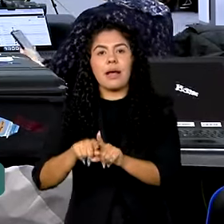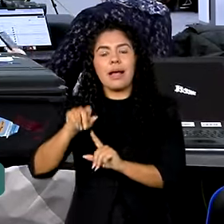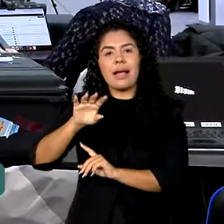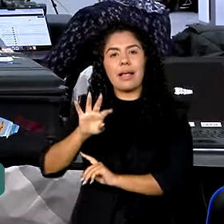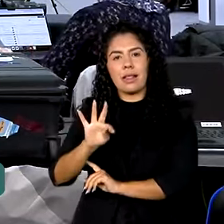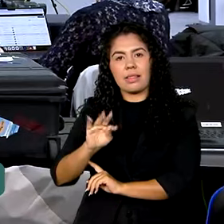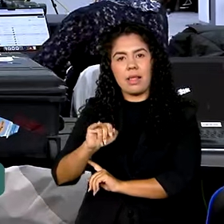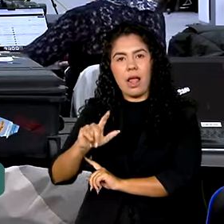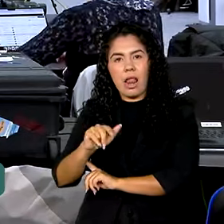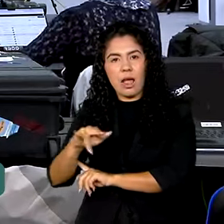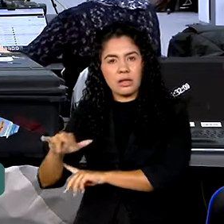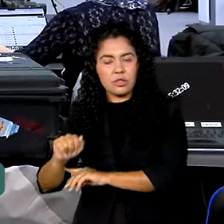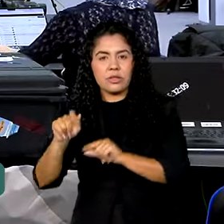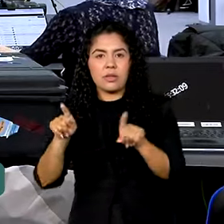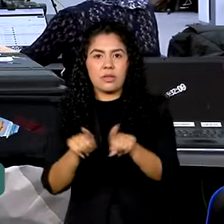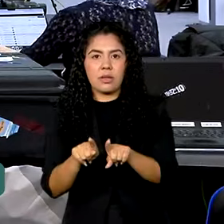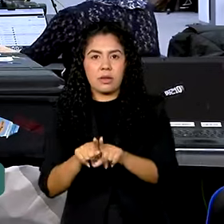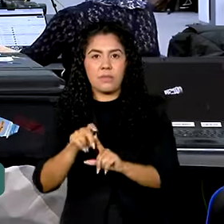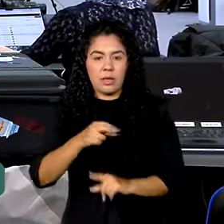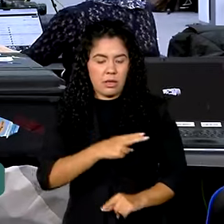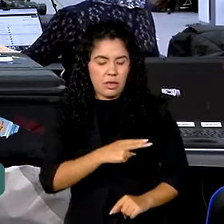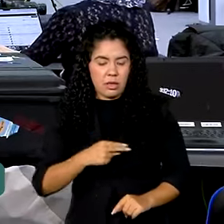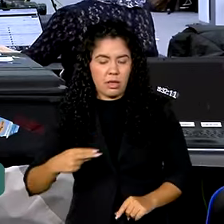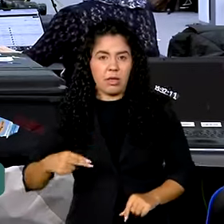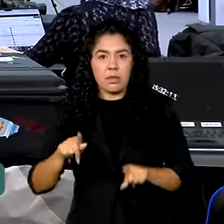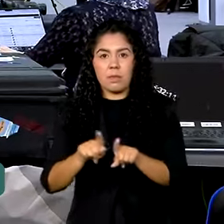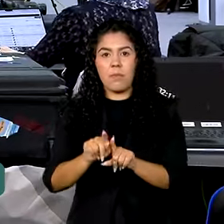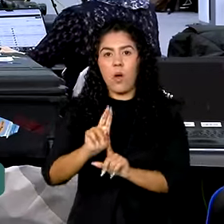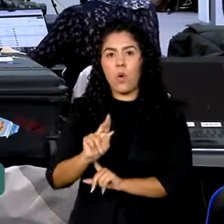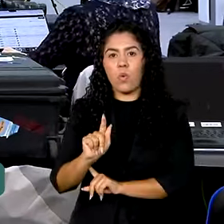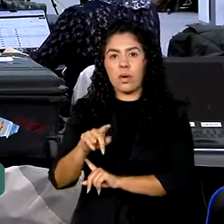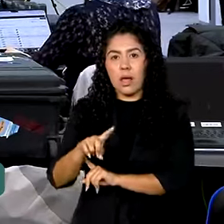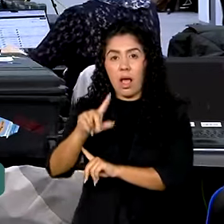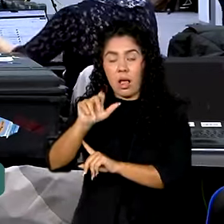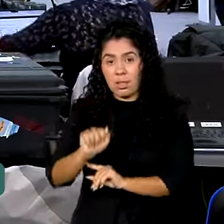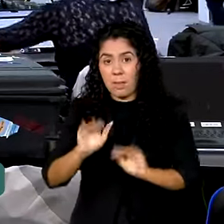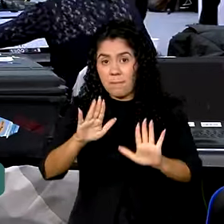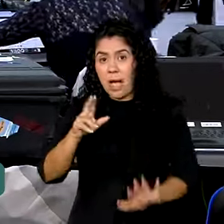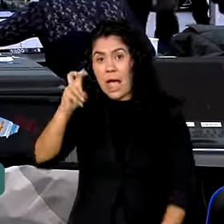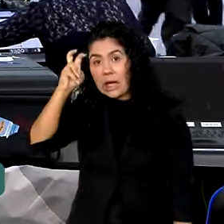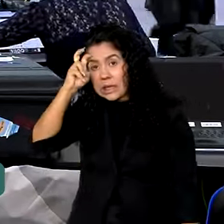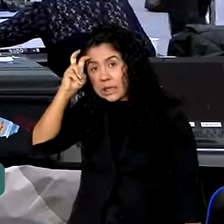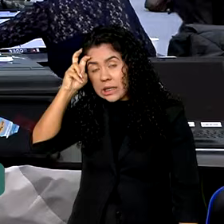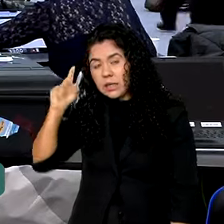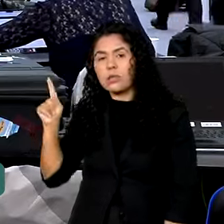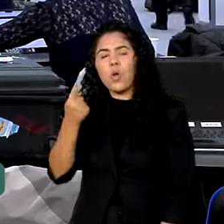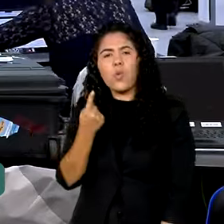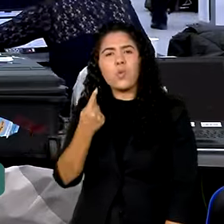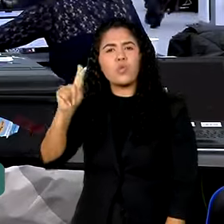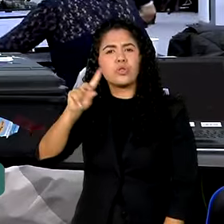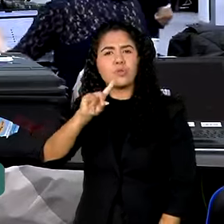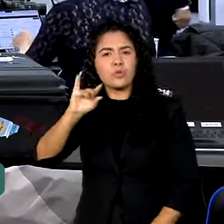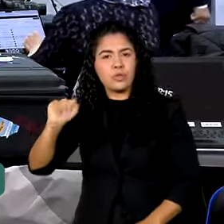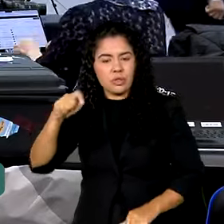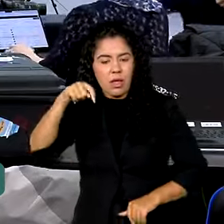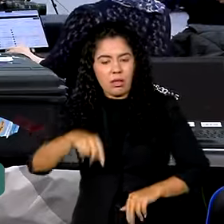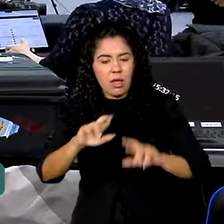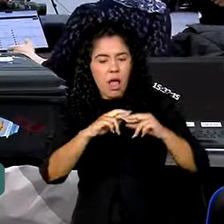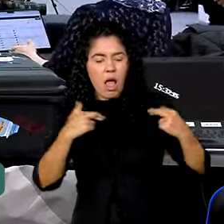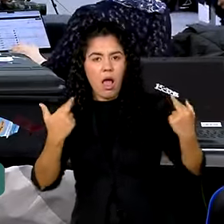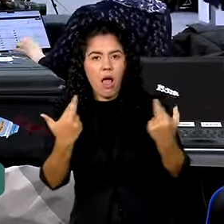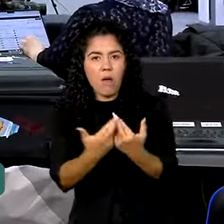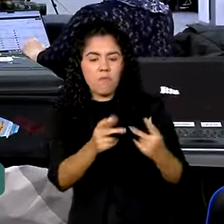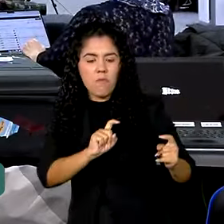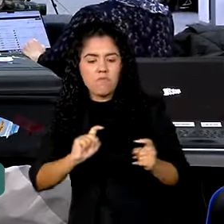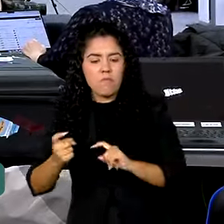Tailândia, Vietnã, Nigéria e Uganda. Nesta quinta-feira, último dia da cúpula aqui em Kazan, foi realizada a reunião